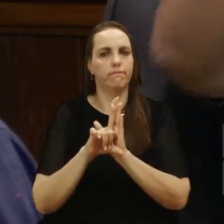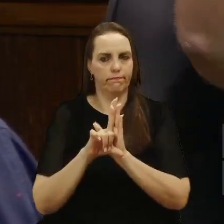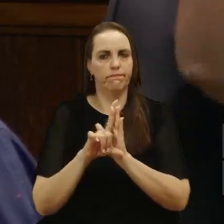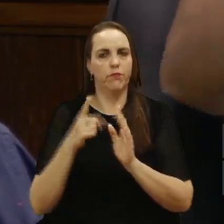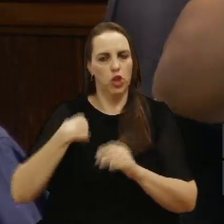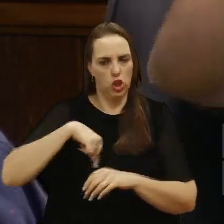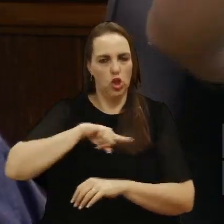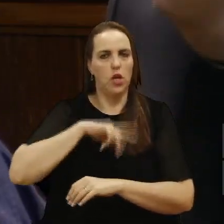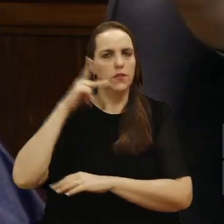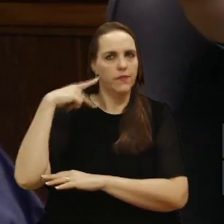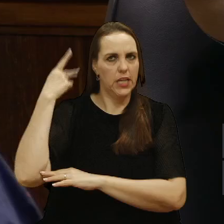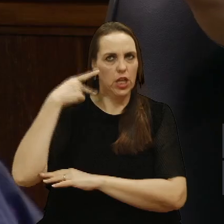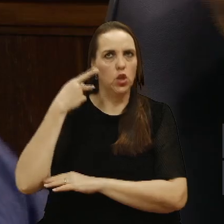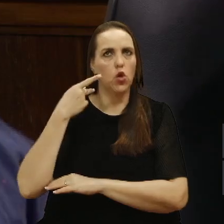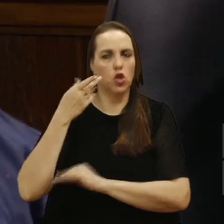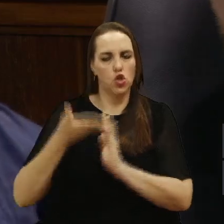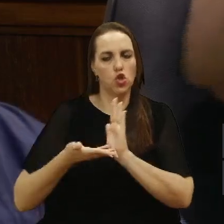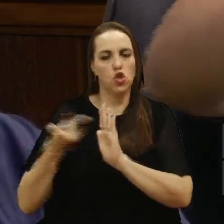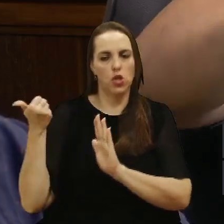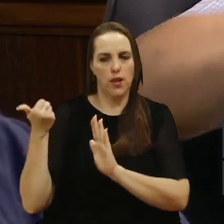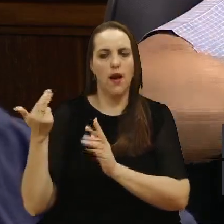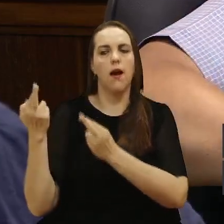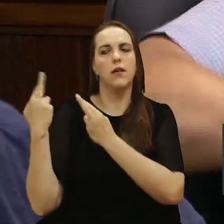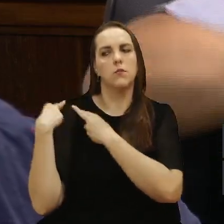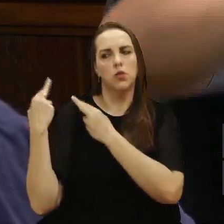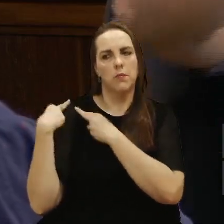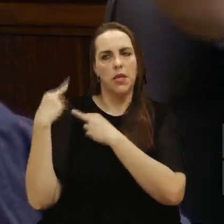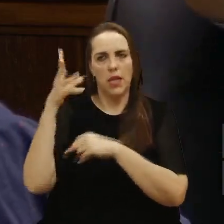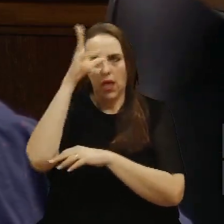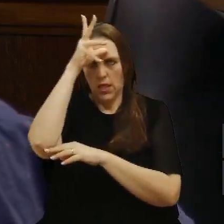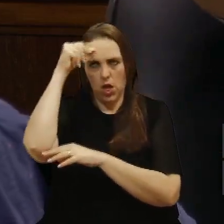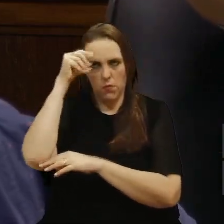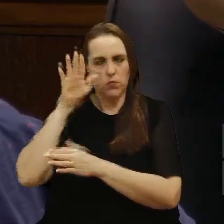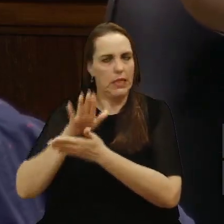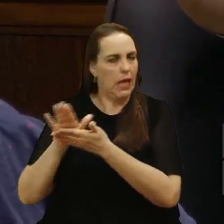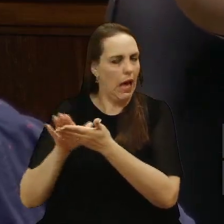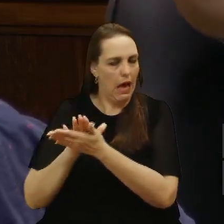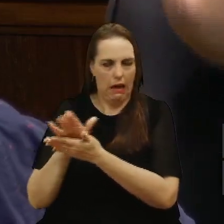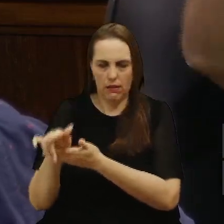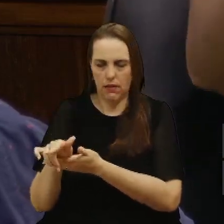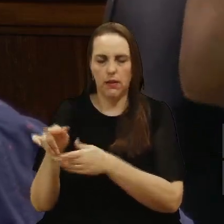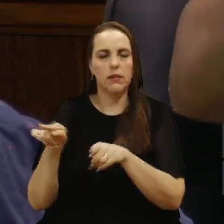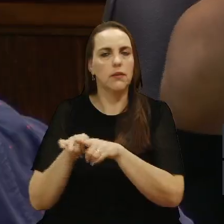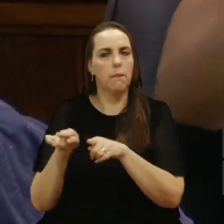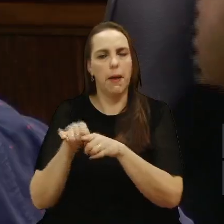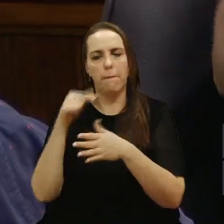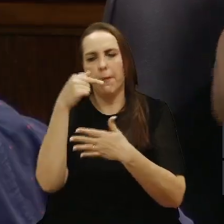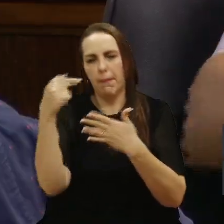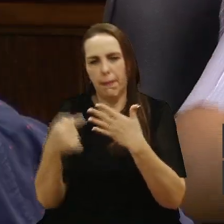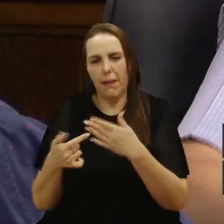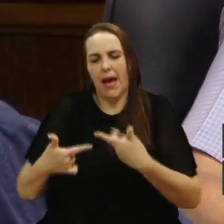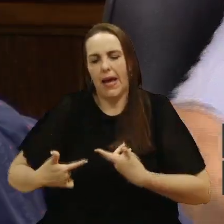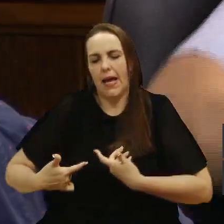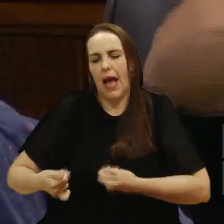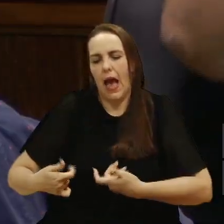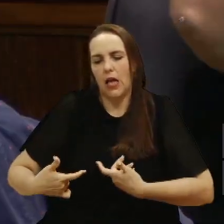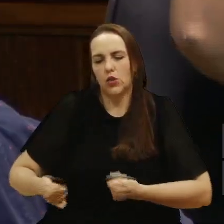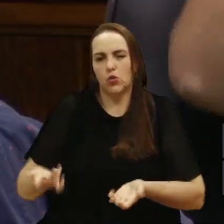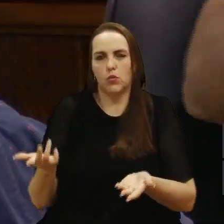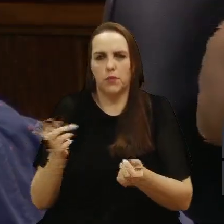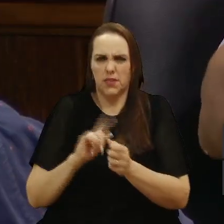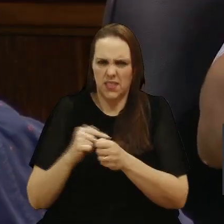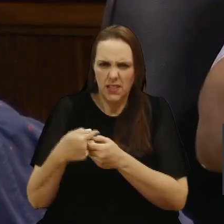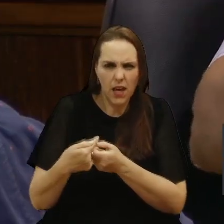a competência do Poder Executivo, que não estabelece ônus, gasto,